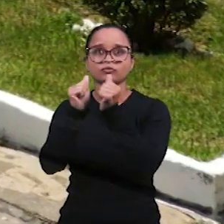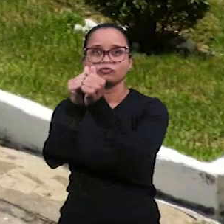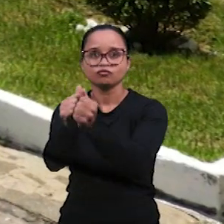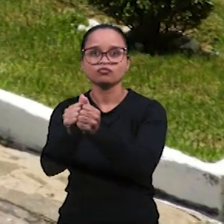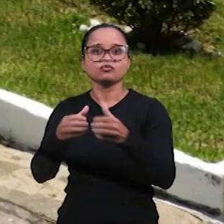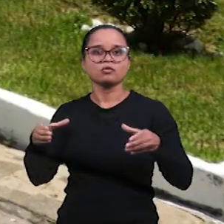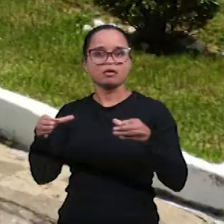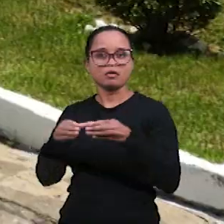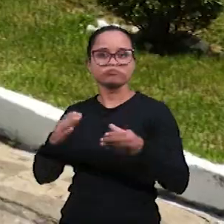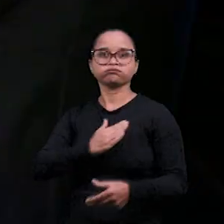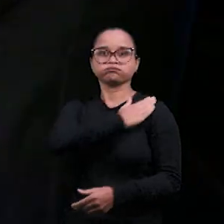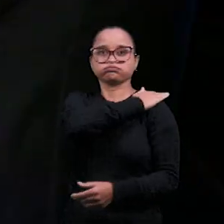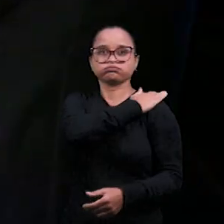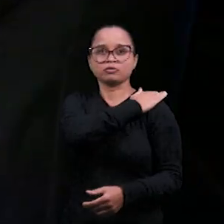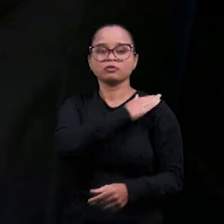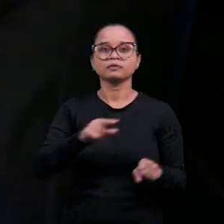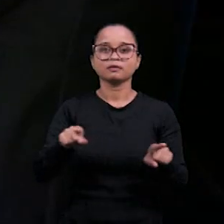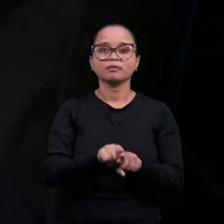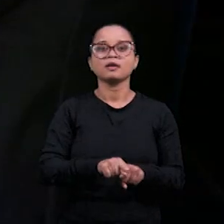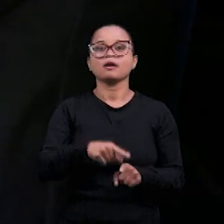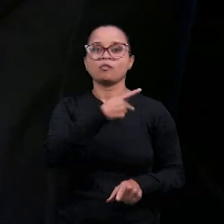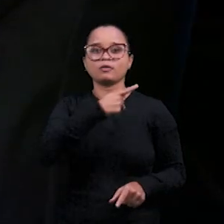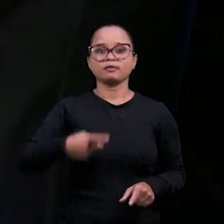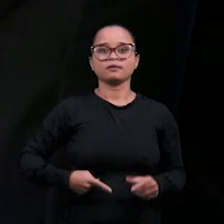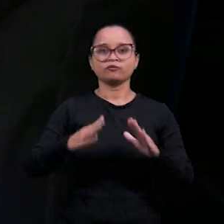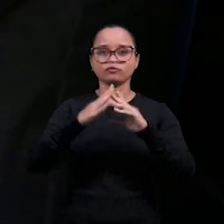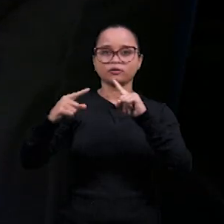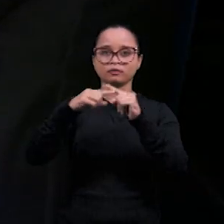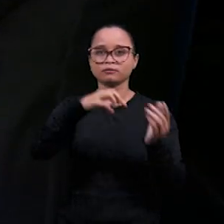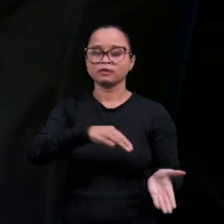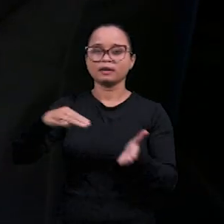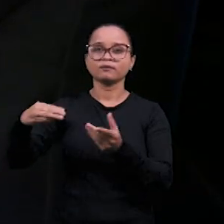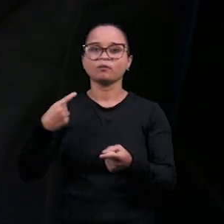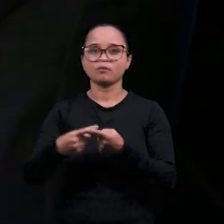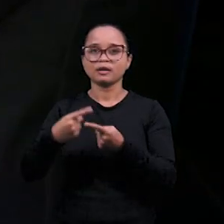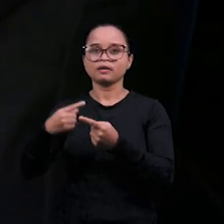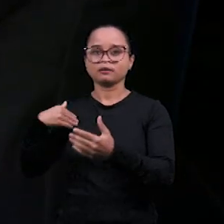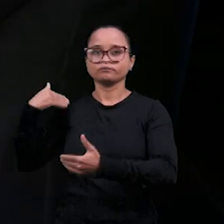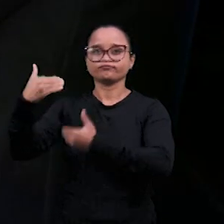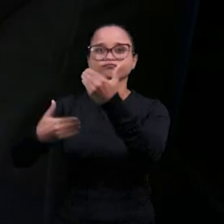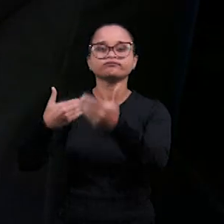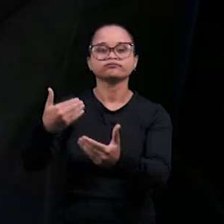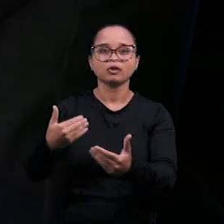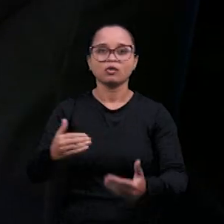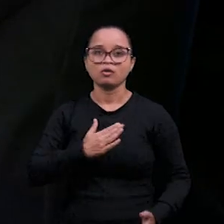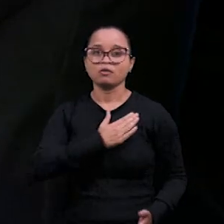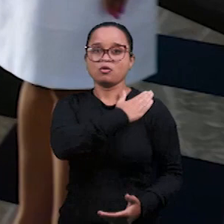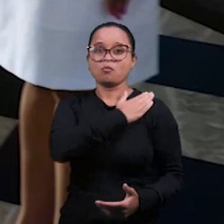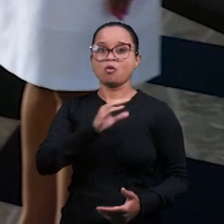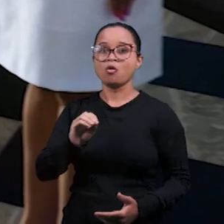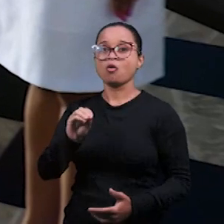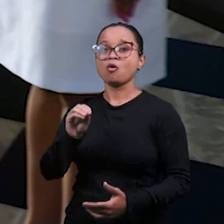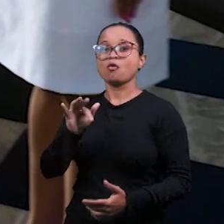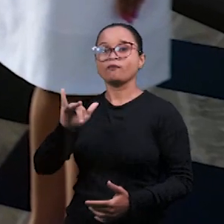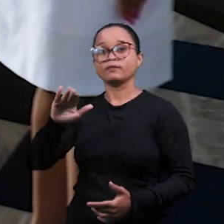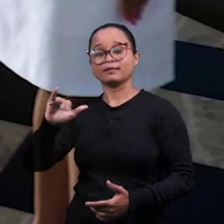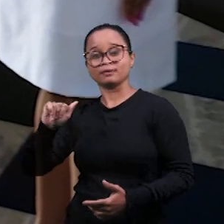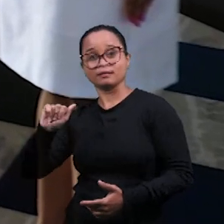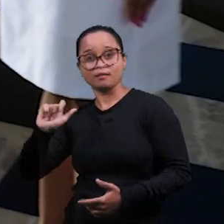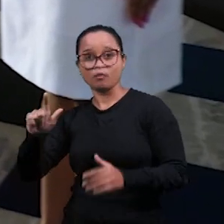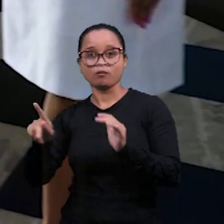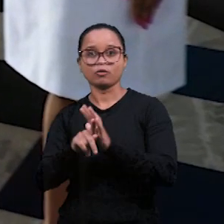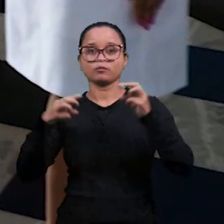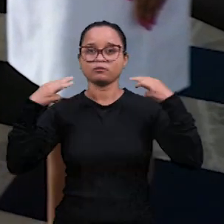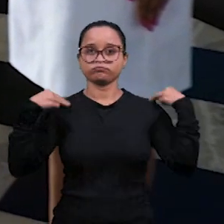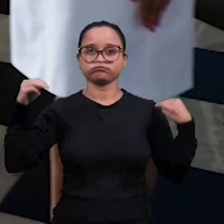da igreja, pastor Gedeu Tigueiros, que possui uma trajetória como oficial da Reserva da Marinha do Brasil. Ele esteve acompanhado